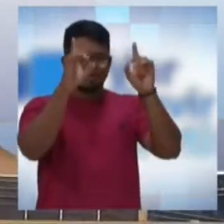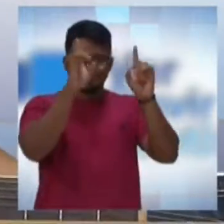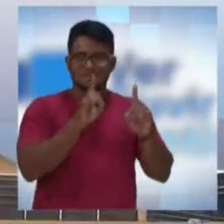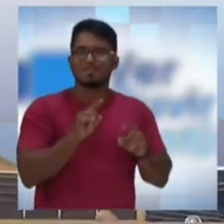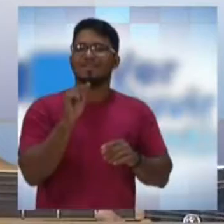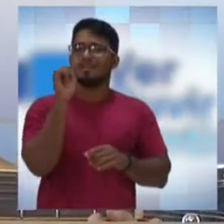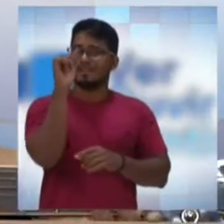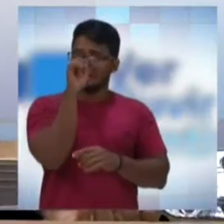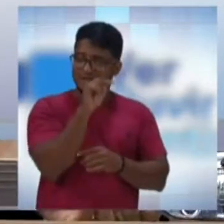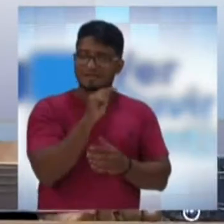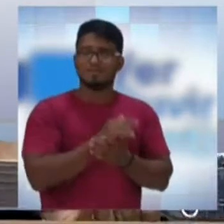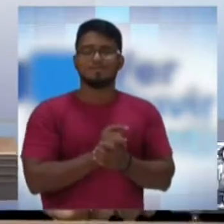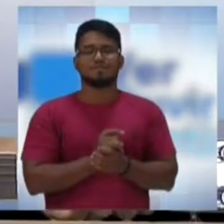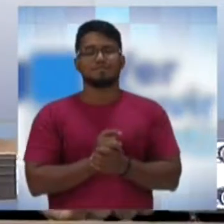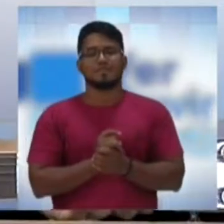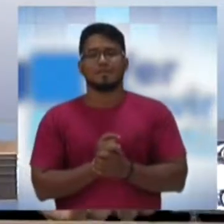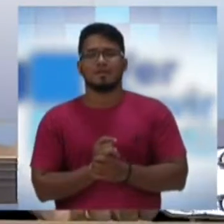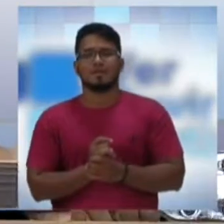lá tinha